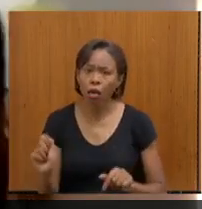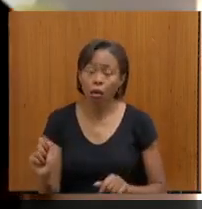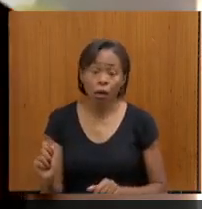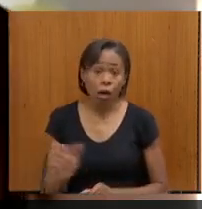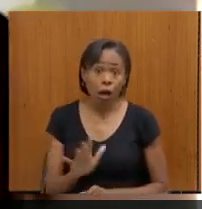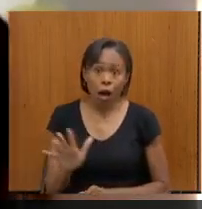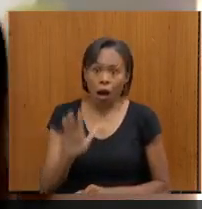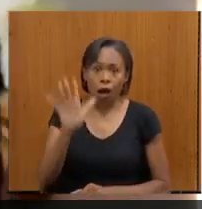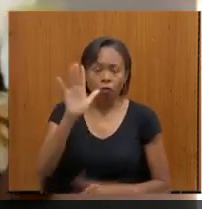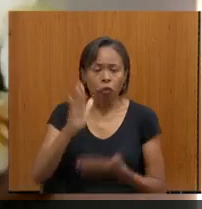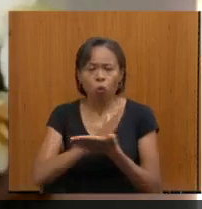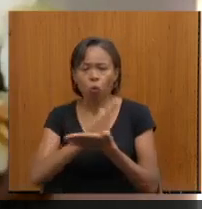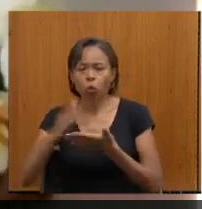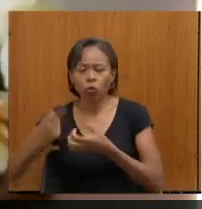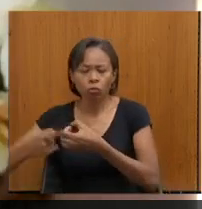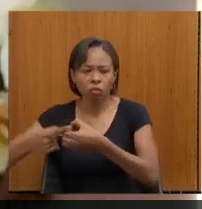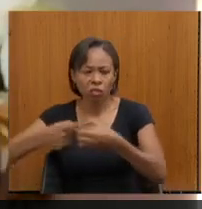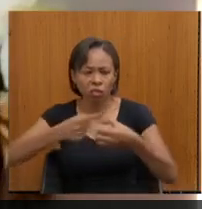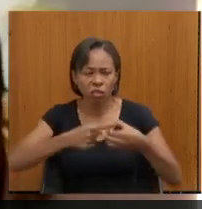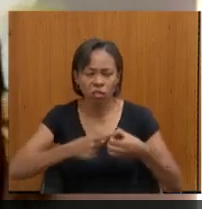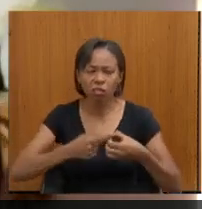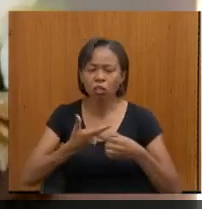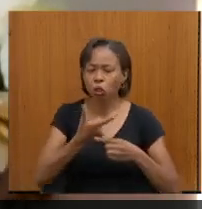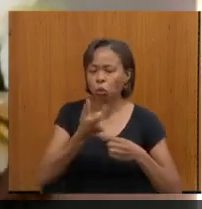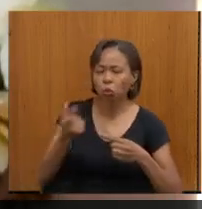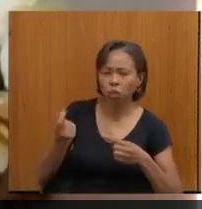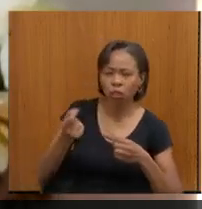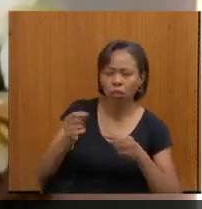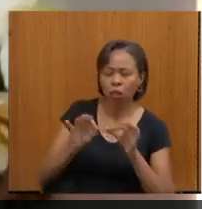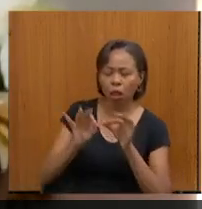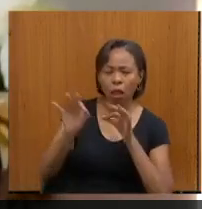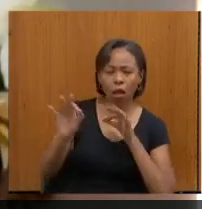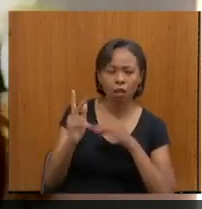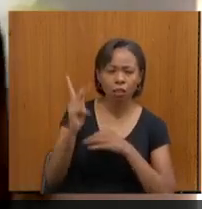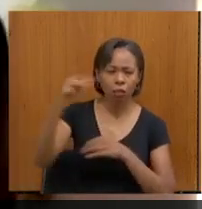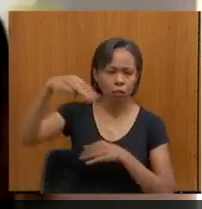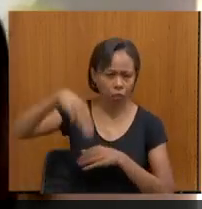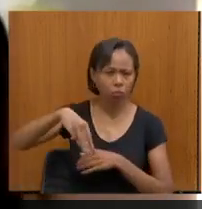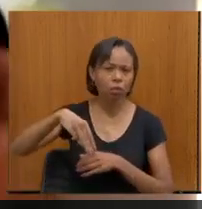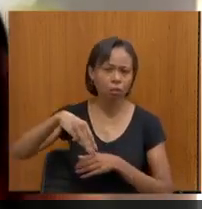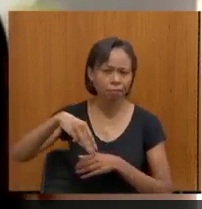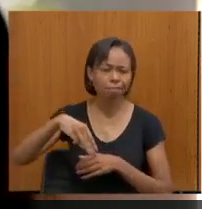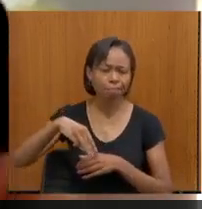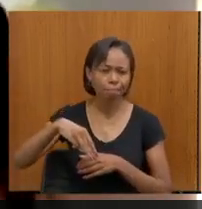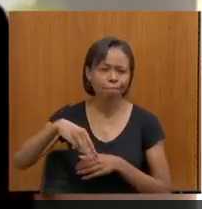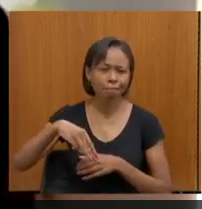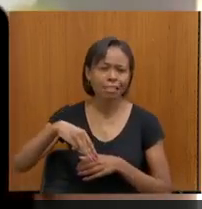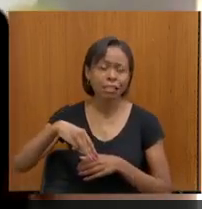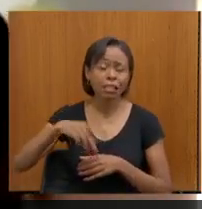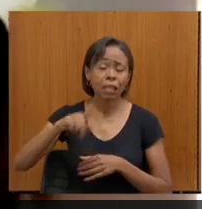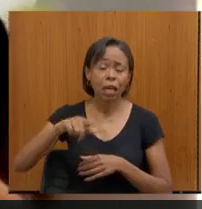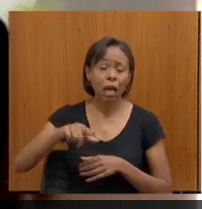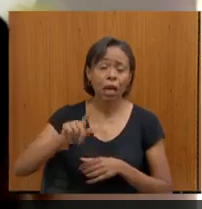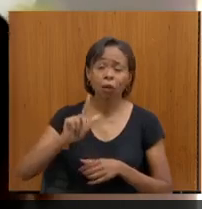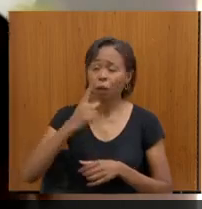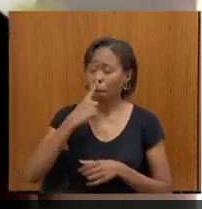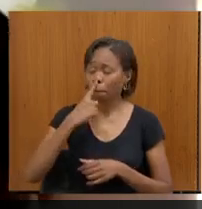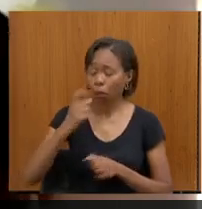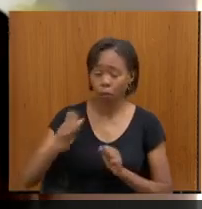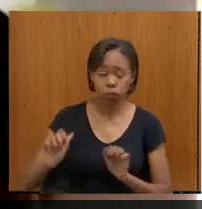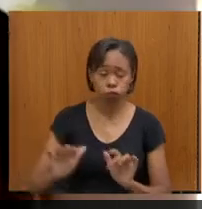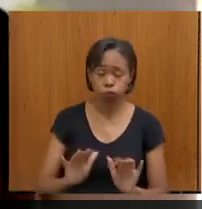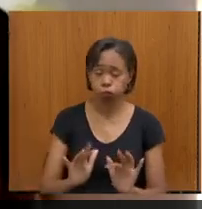transporte turismo mais de 200 km eu fiquei extremamente poluente sódio